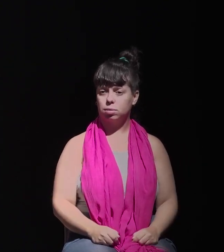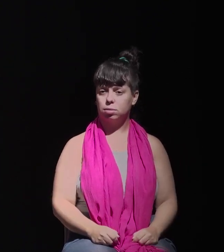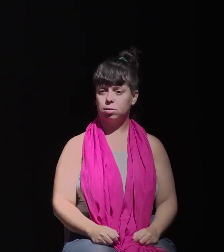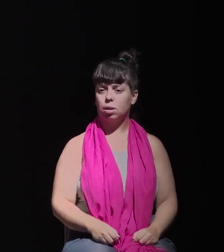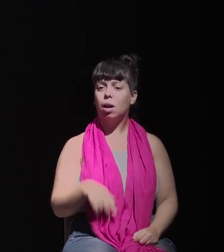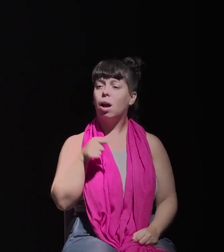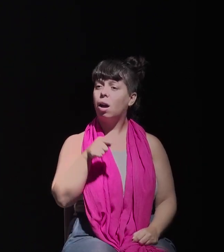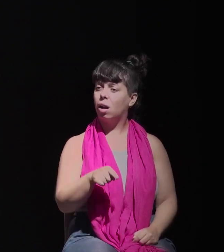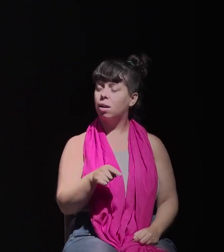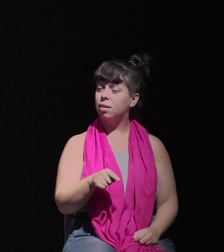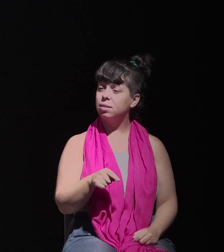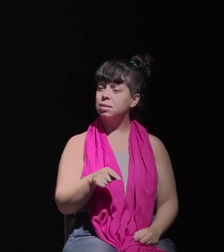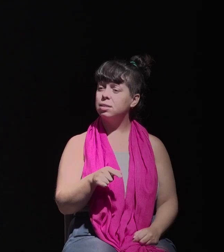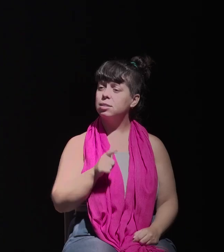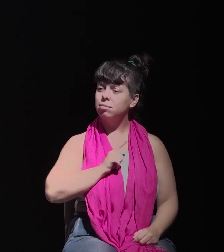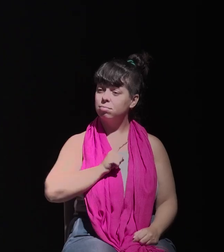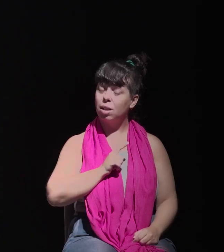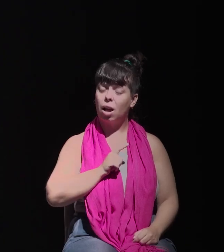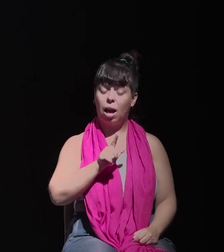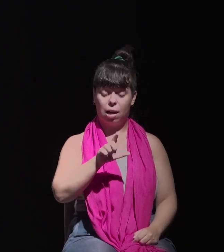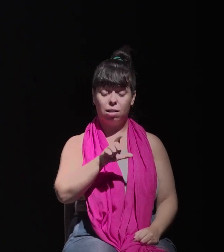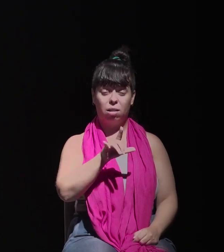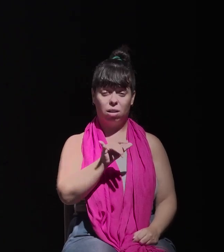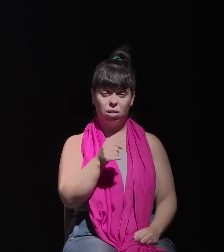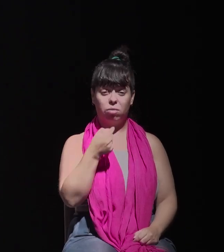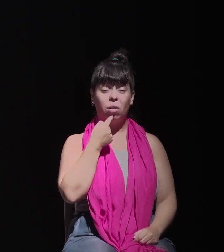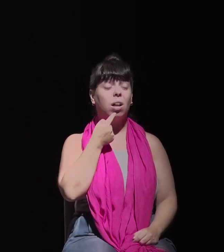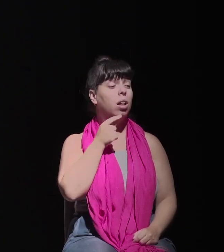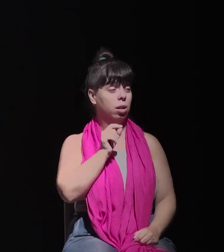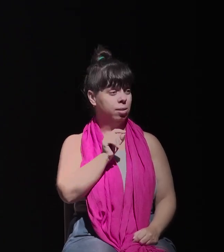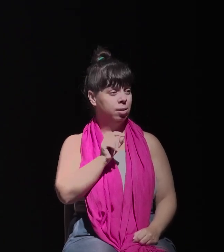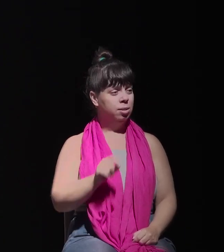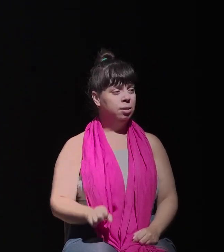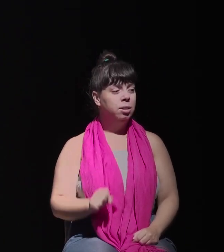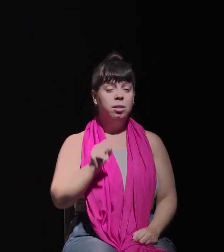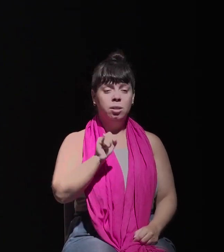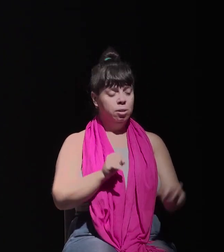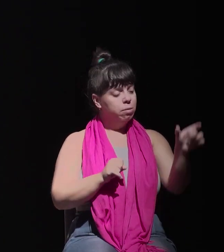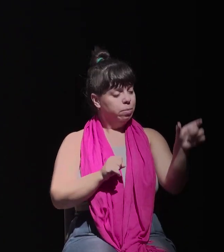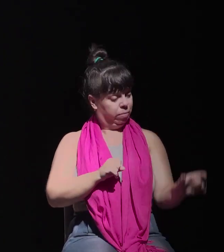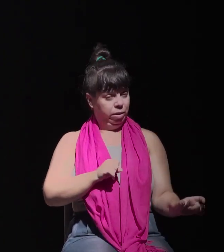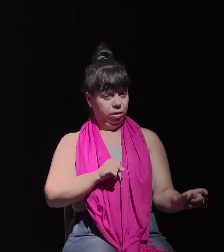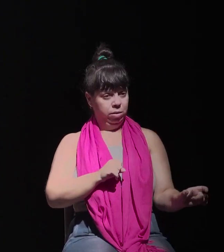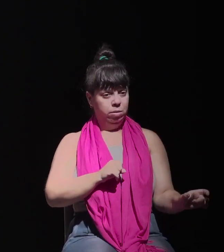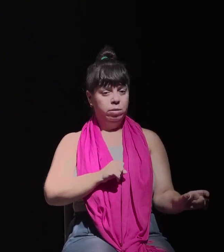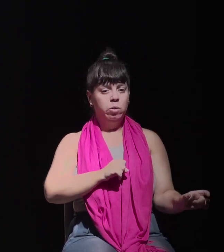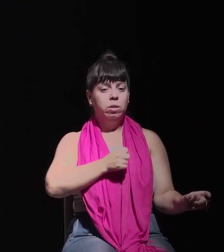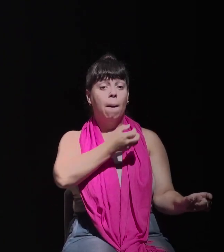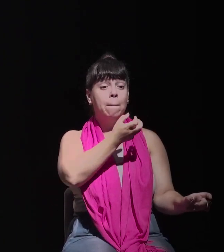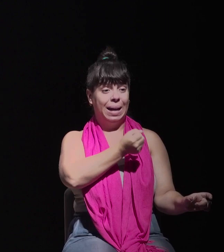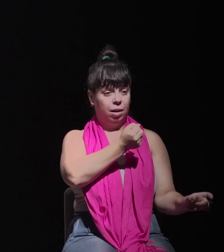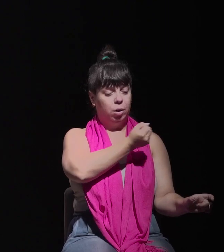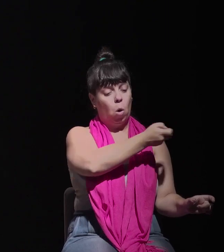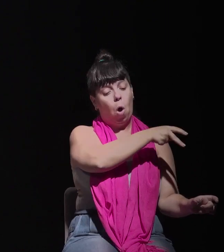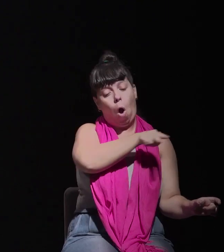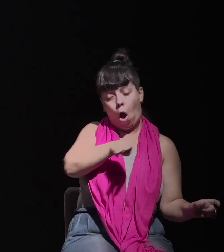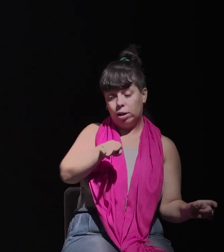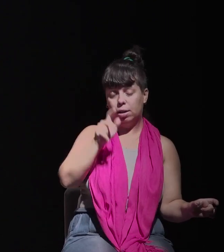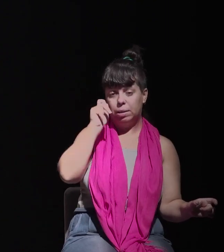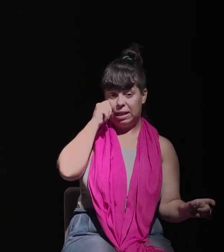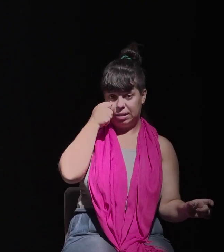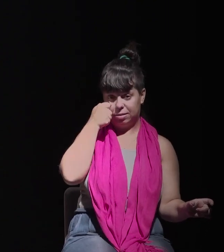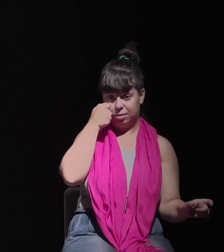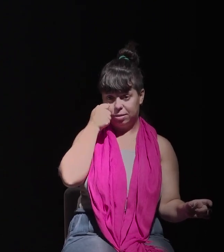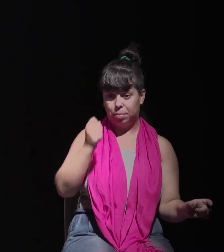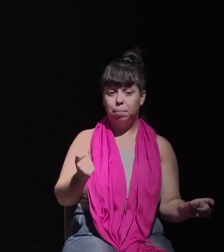essa pergunta, Lélia dizia o seguinte: quando o indivíduo branco olha para um indivíduo negro, primeiro